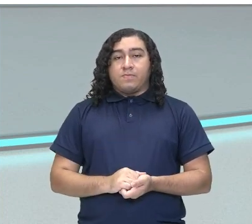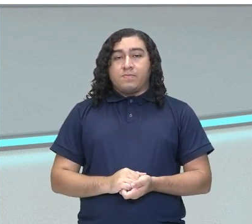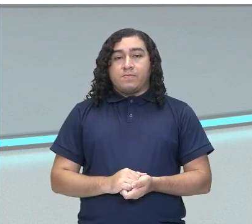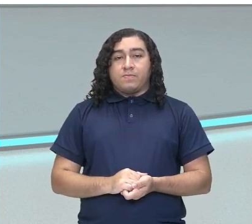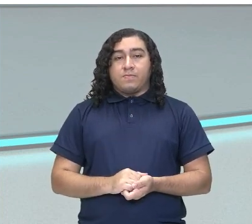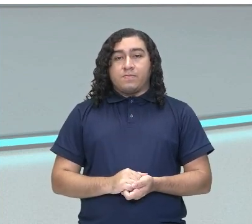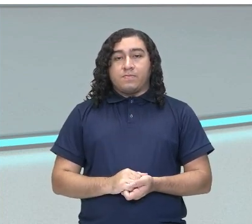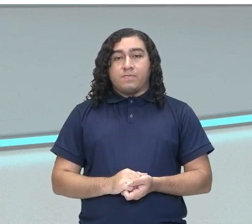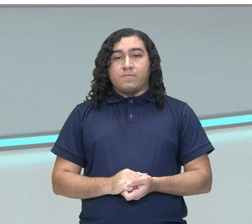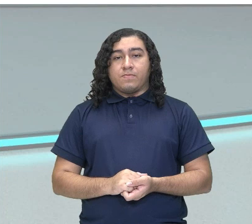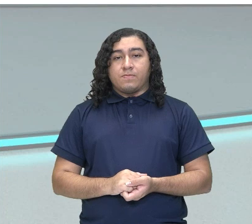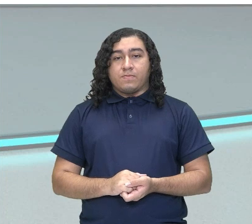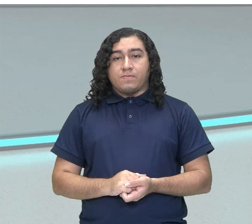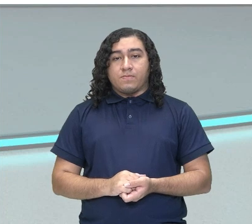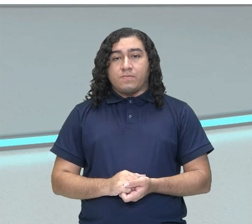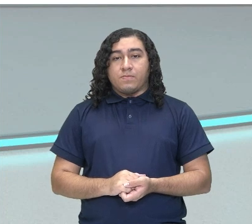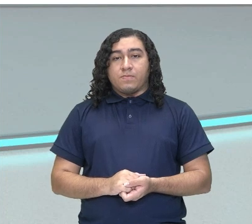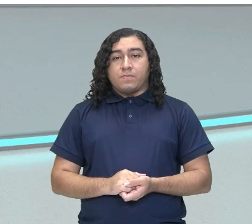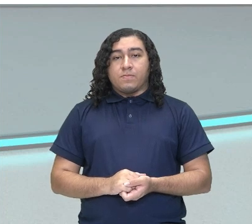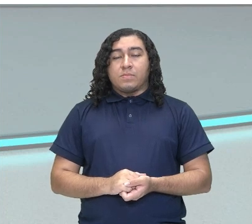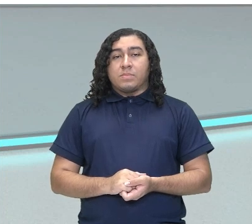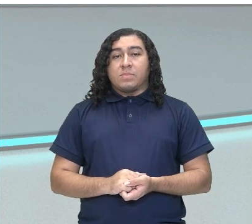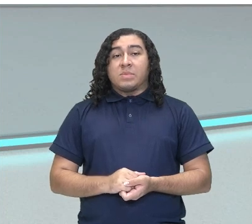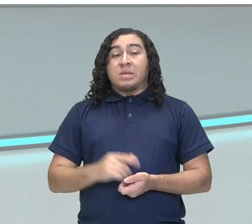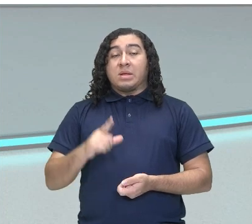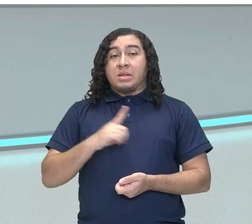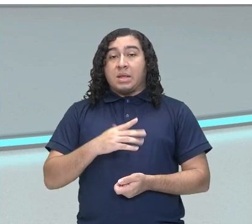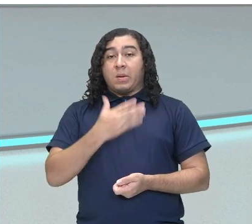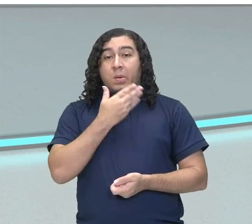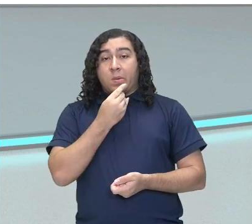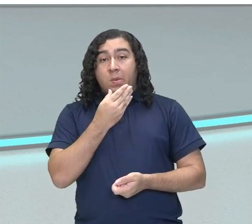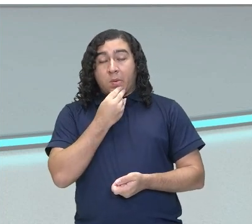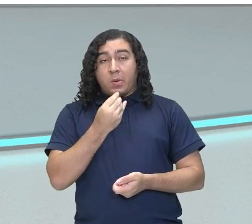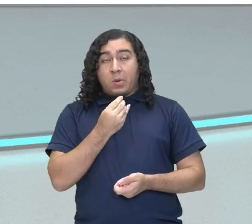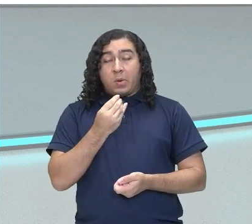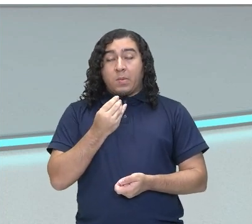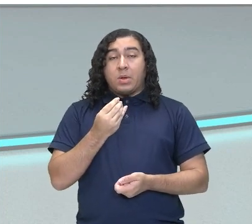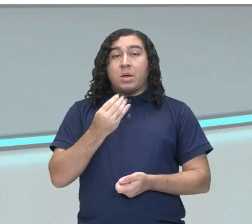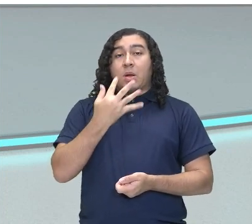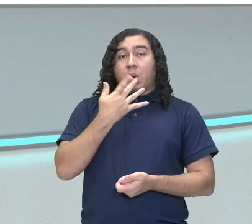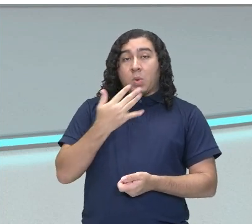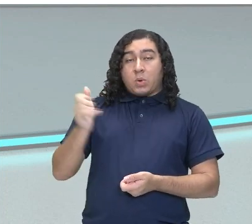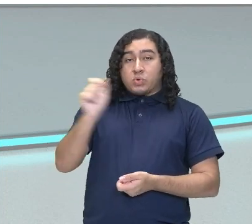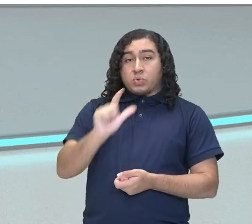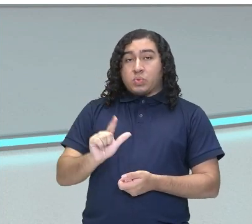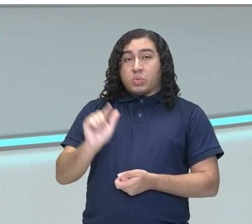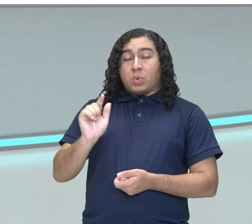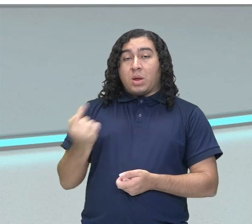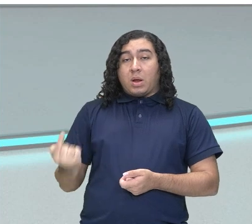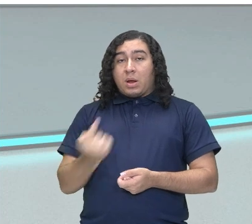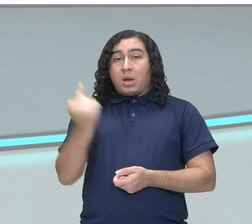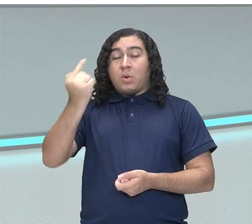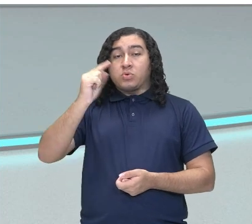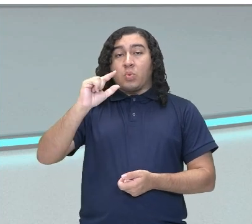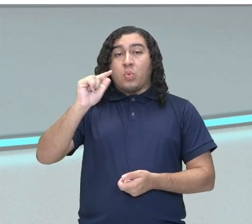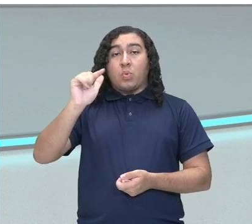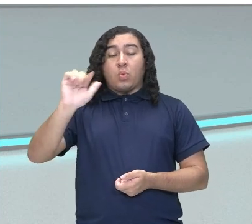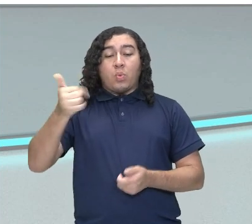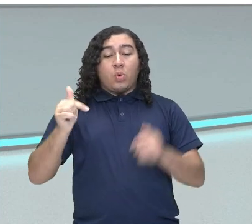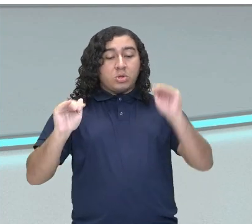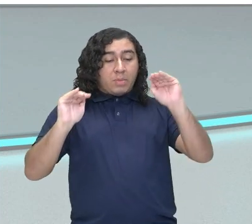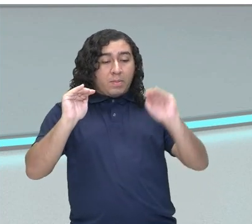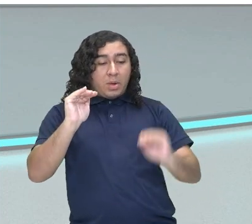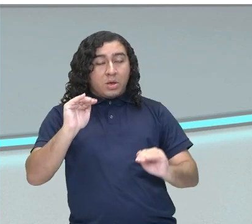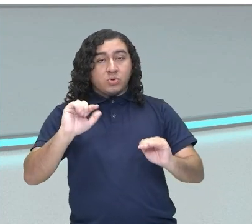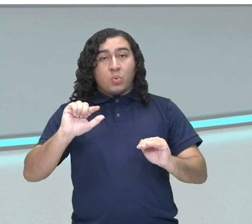de um lado, nós temos um de camisa azul, que é mais alto, o outro mais baixo. Um é mais magro,